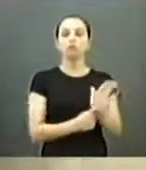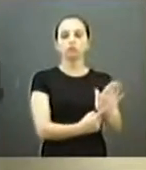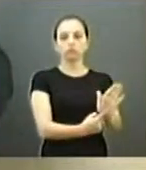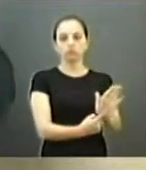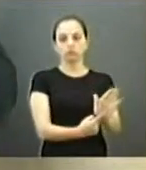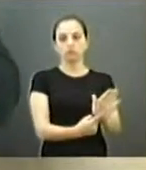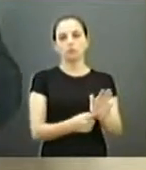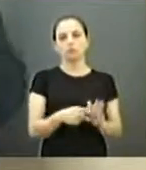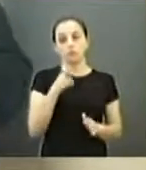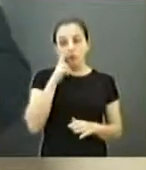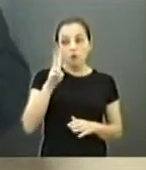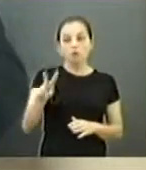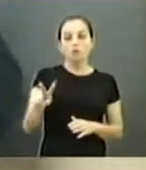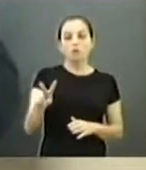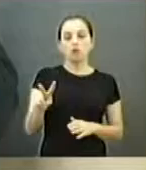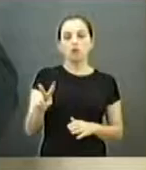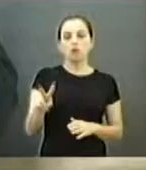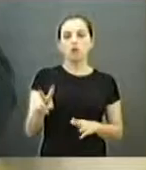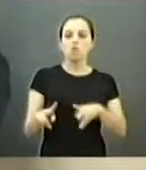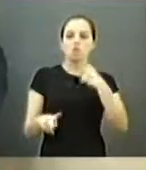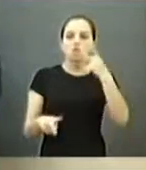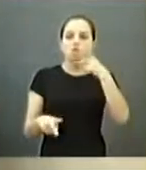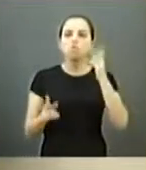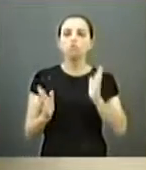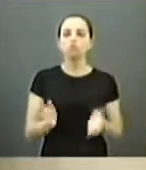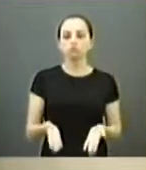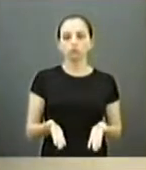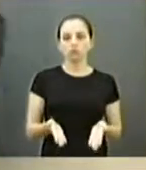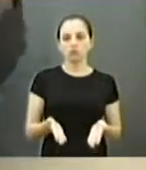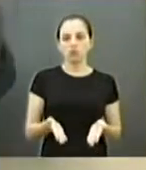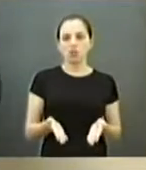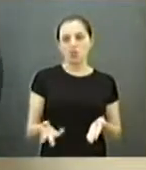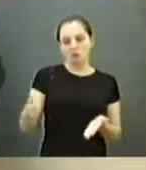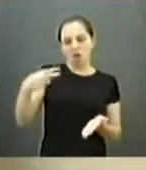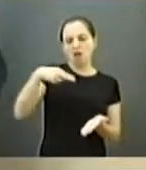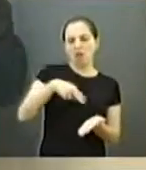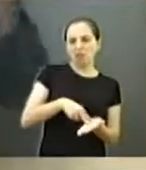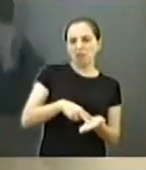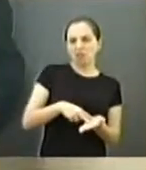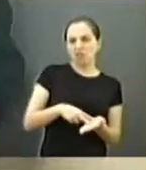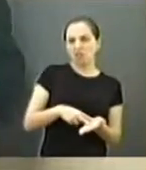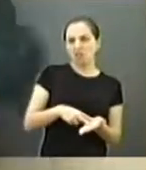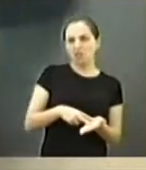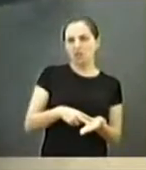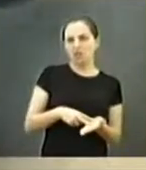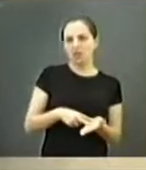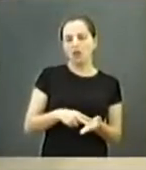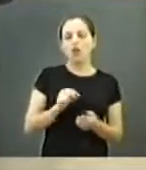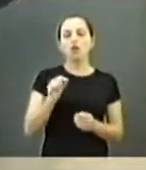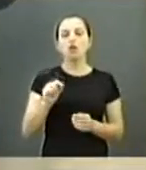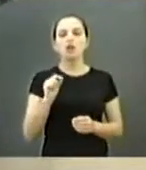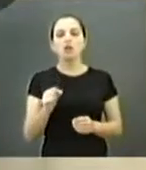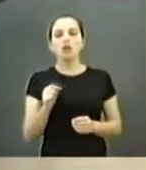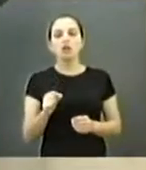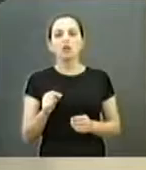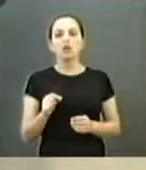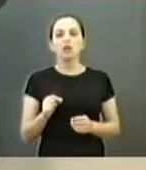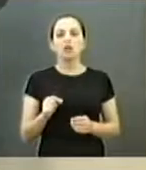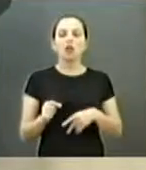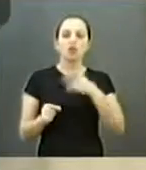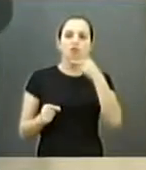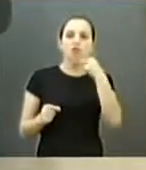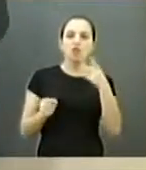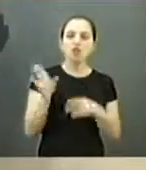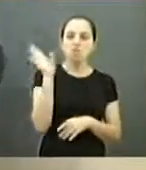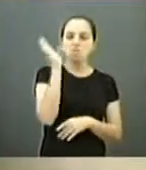E aí eu estou vendo falar que agora vão vir aqui que desqualificar ela. Quem desqualificou alguém aqui foi a